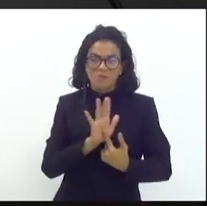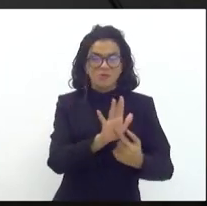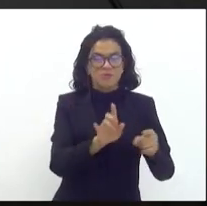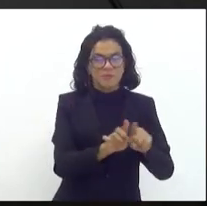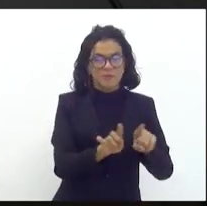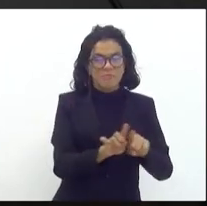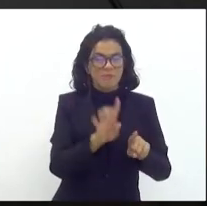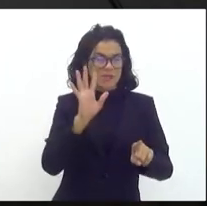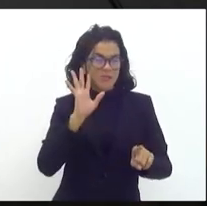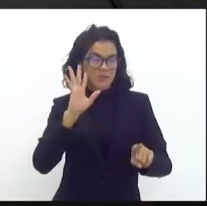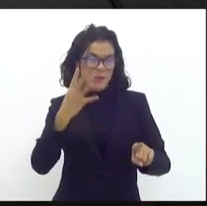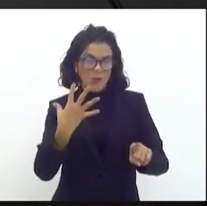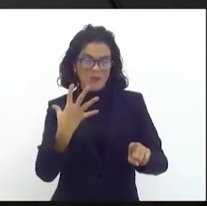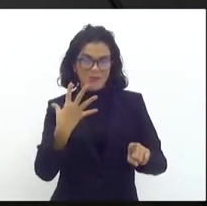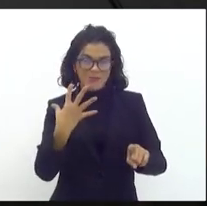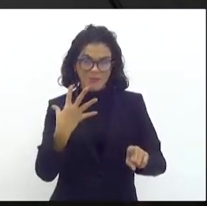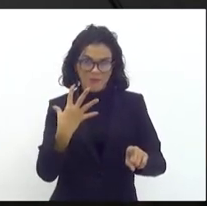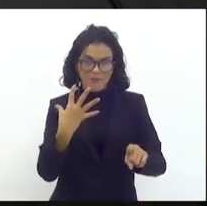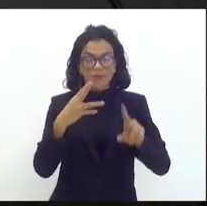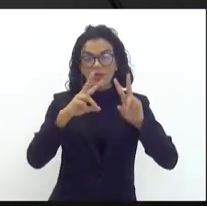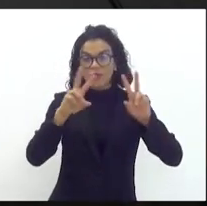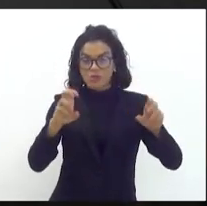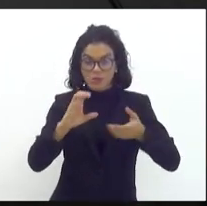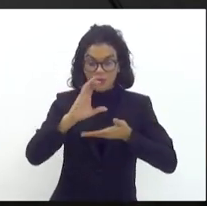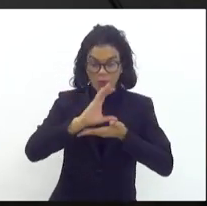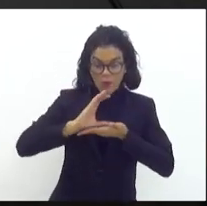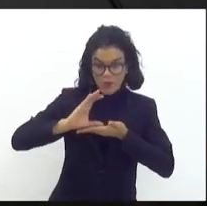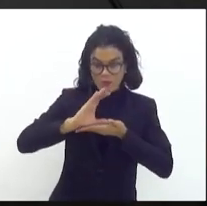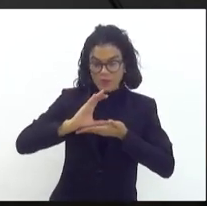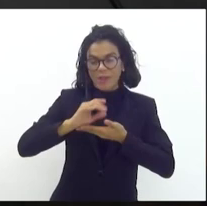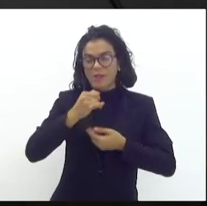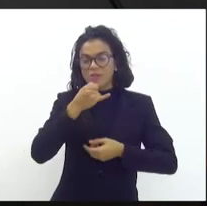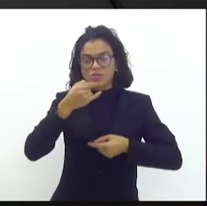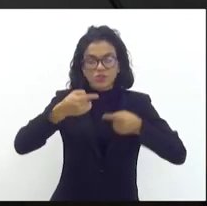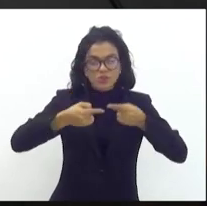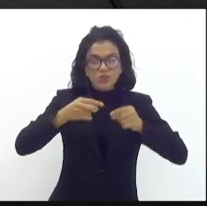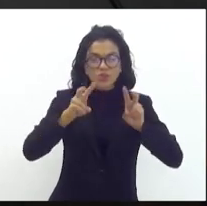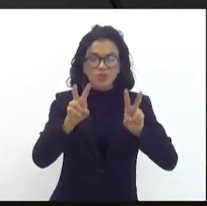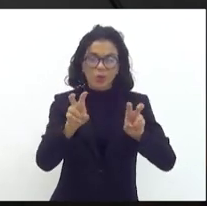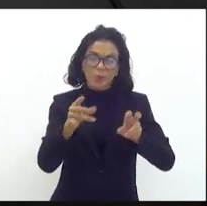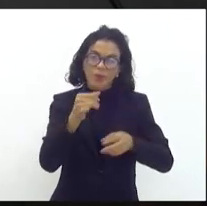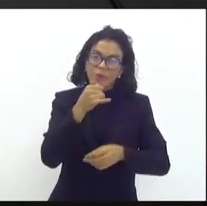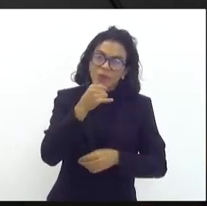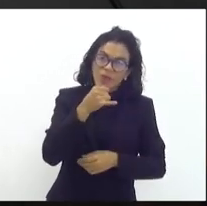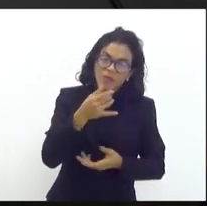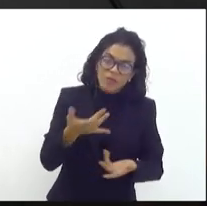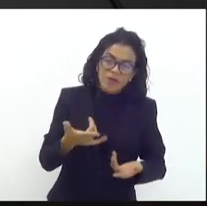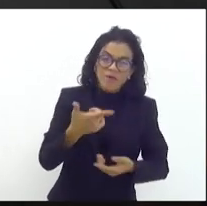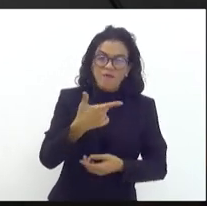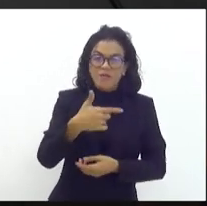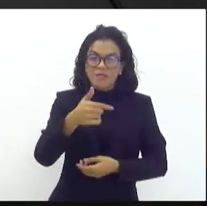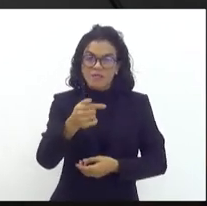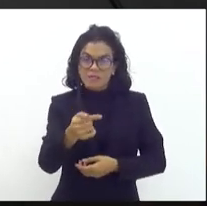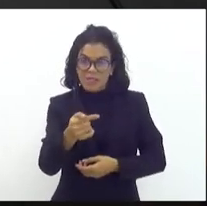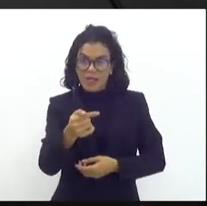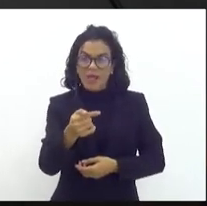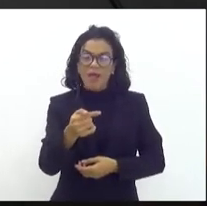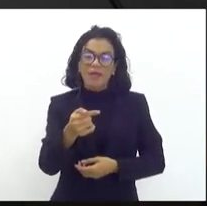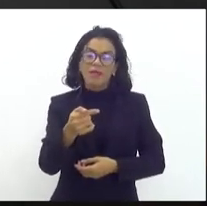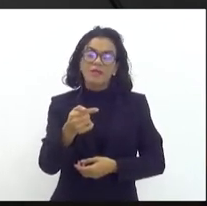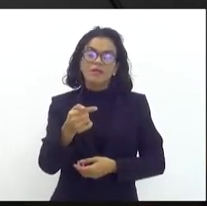em relação ao conselho discutir essa questão das das 27 contas